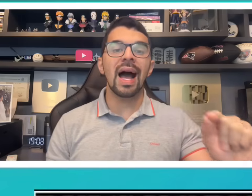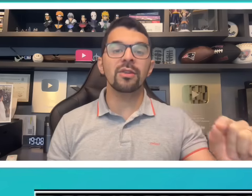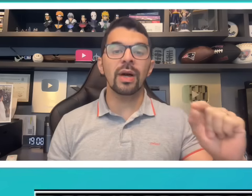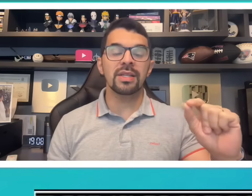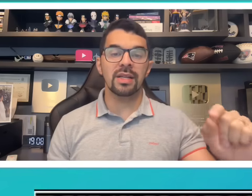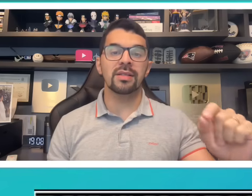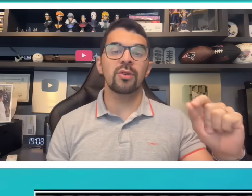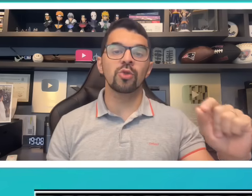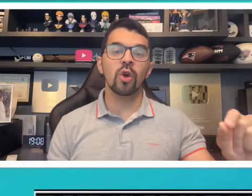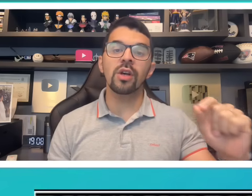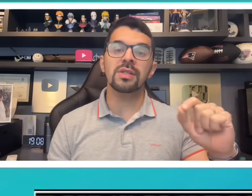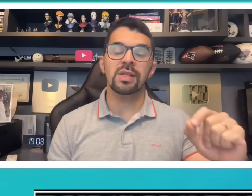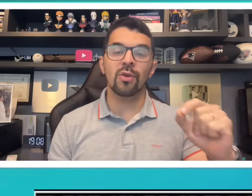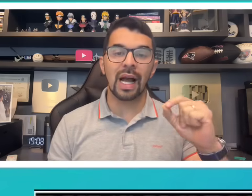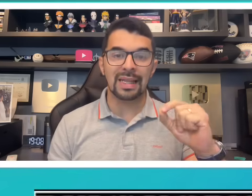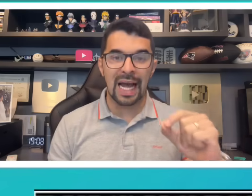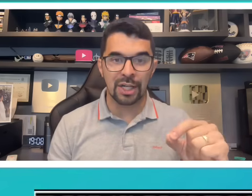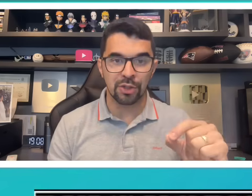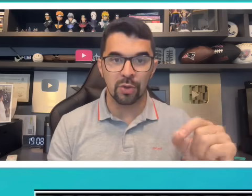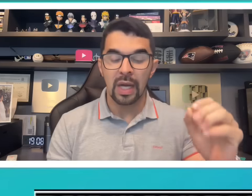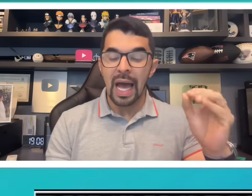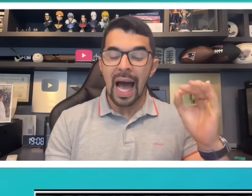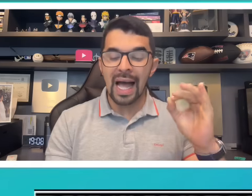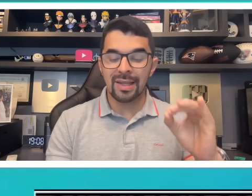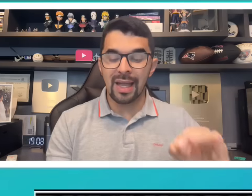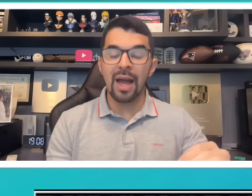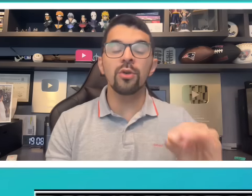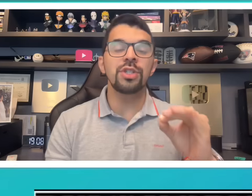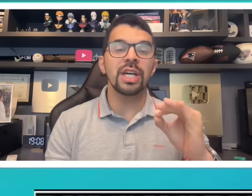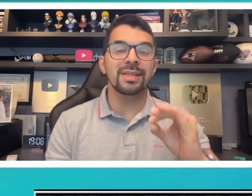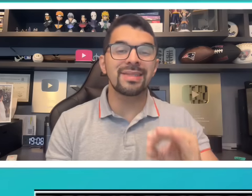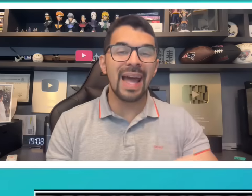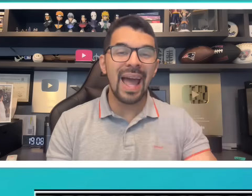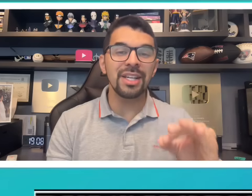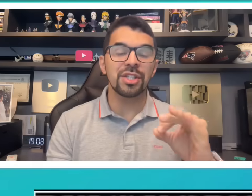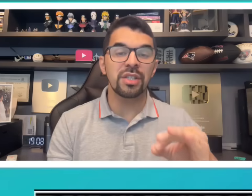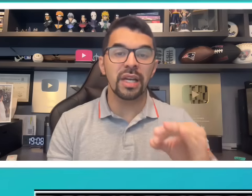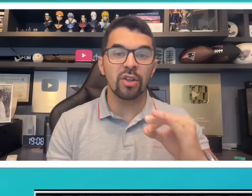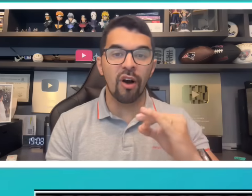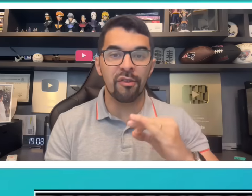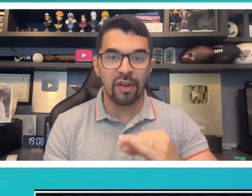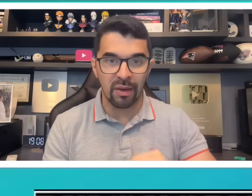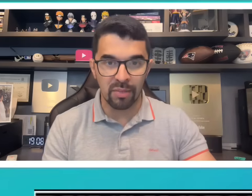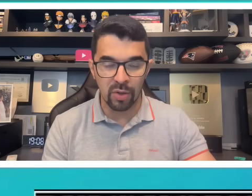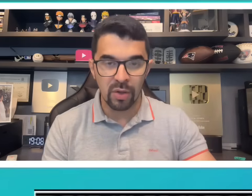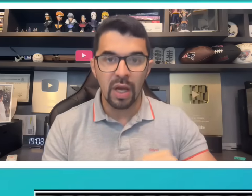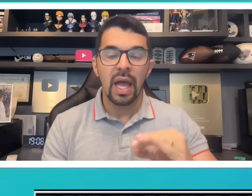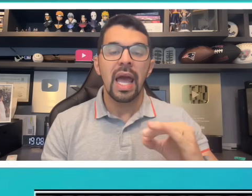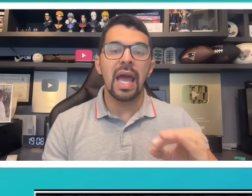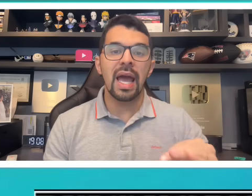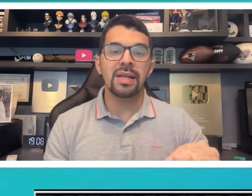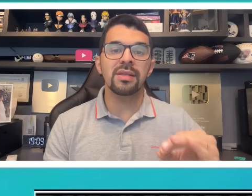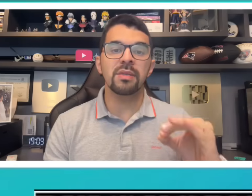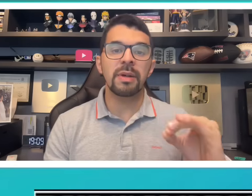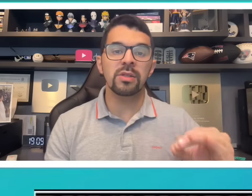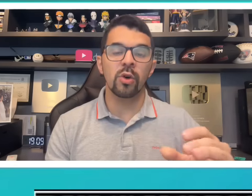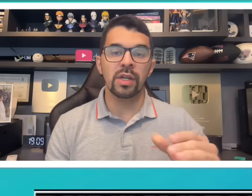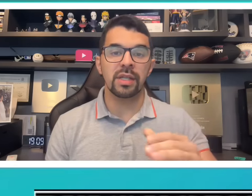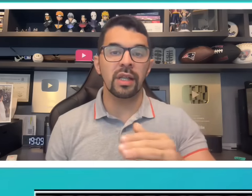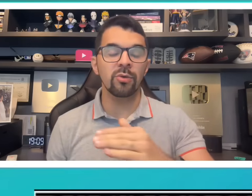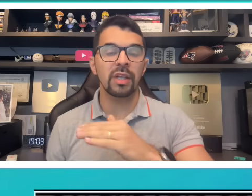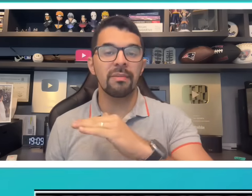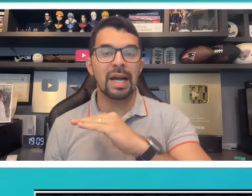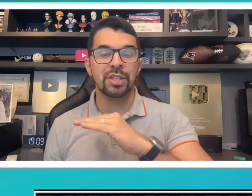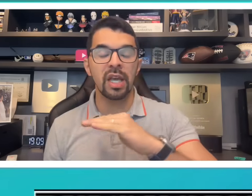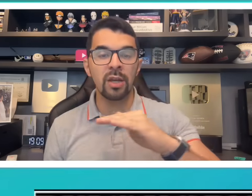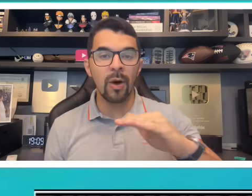fizeram a atualização do seu cadastro até o dia 10 de novembro, essas pessoas